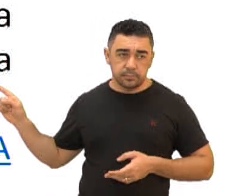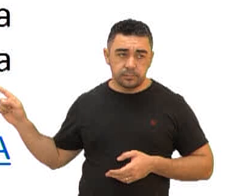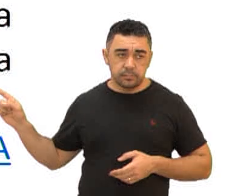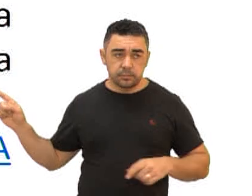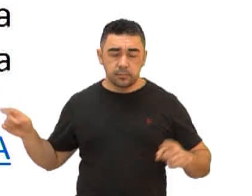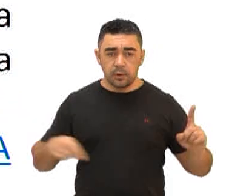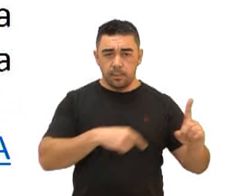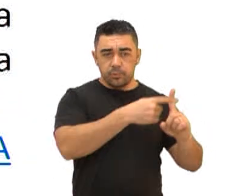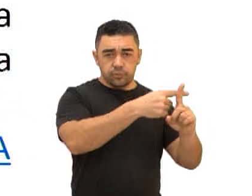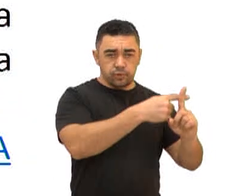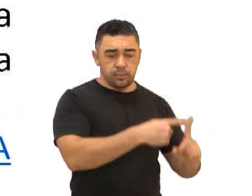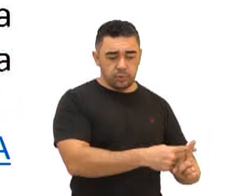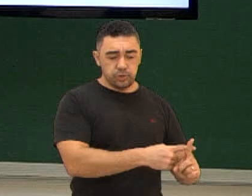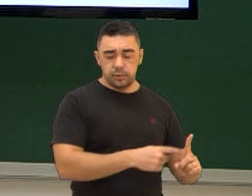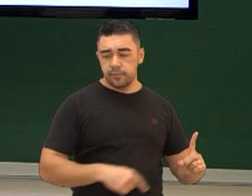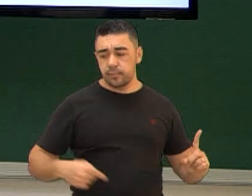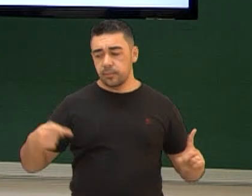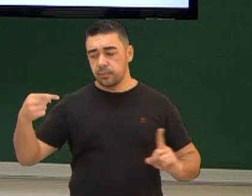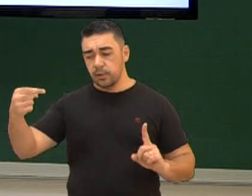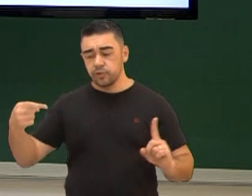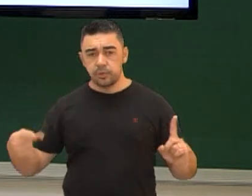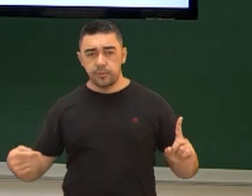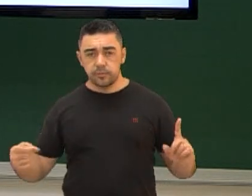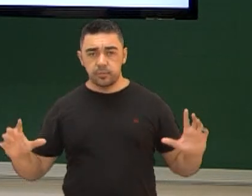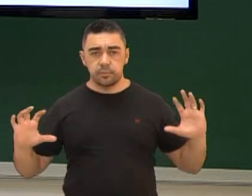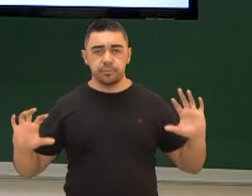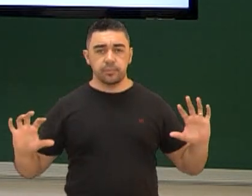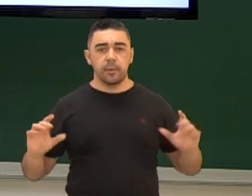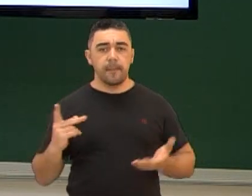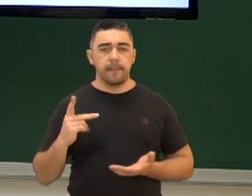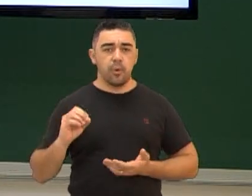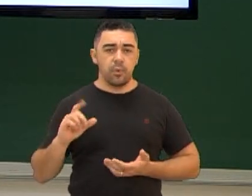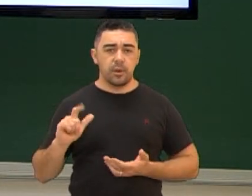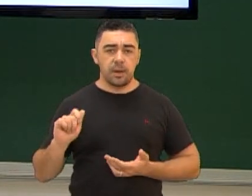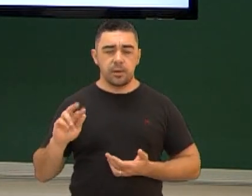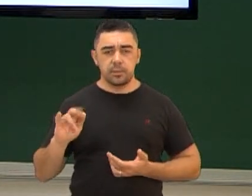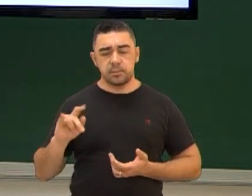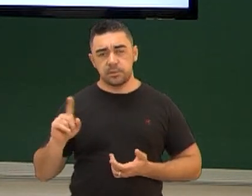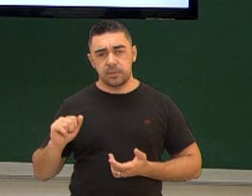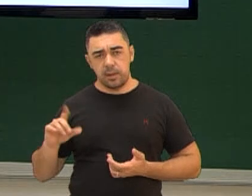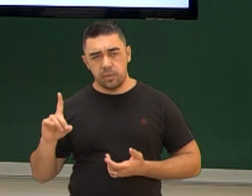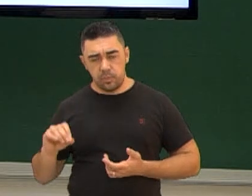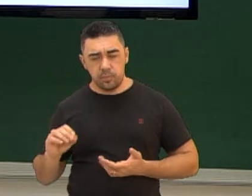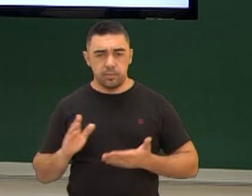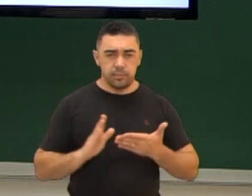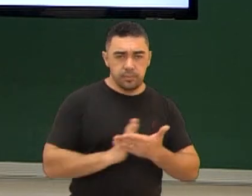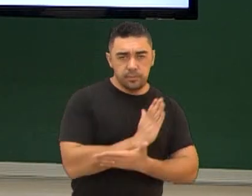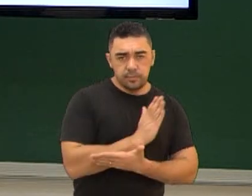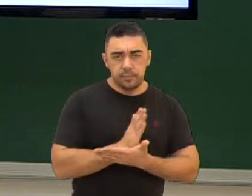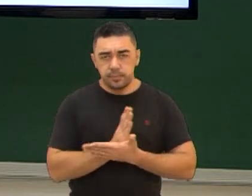positivo, aqui é negativo. Ok? Eu polarizei o material. Então,